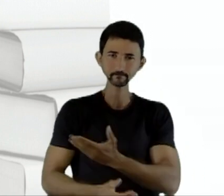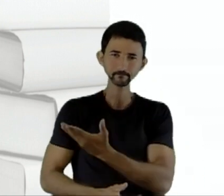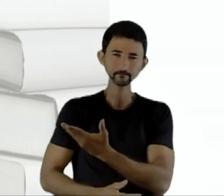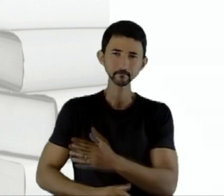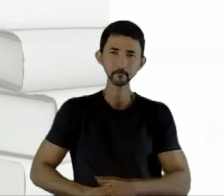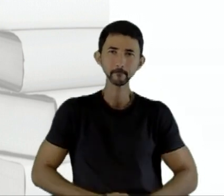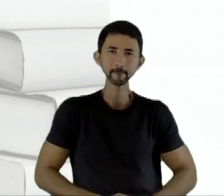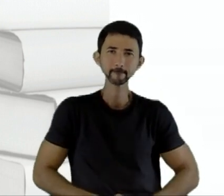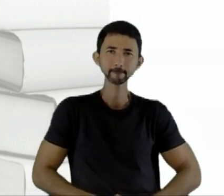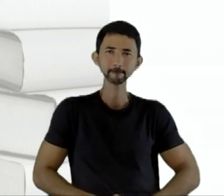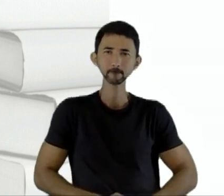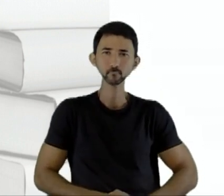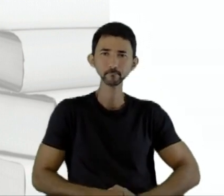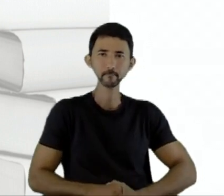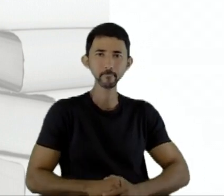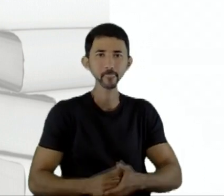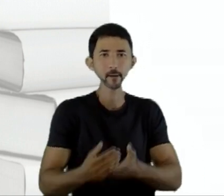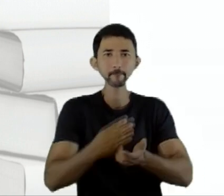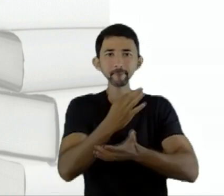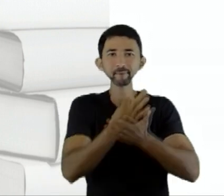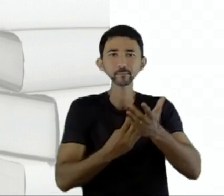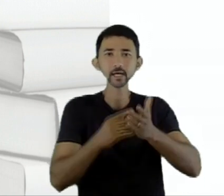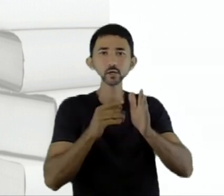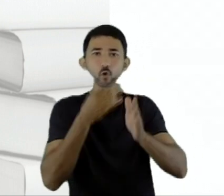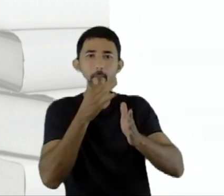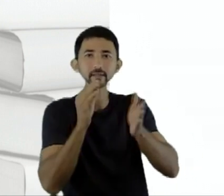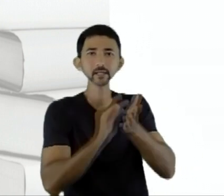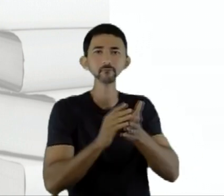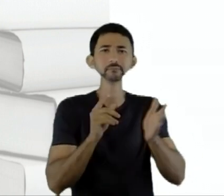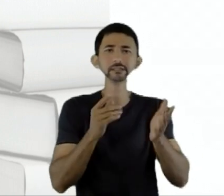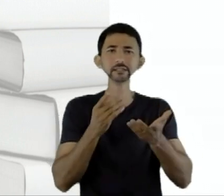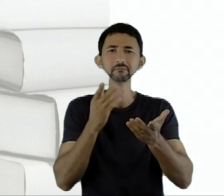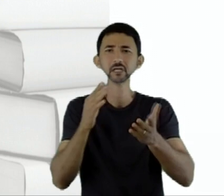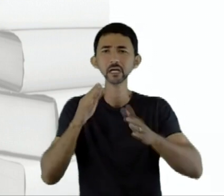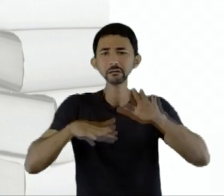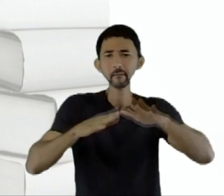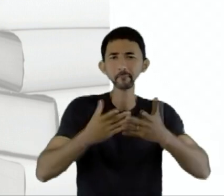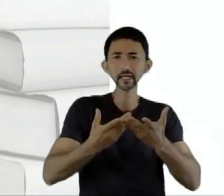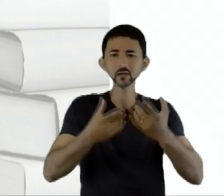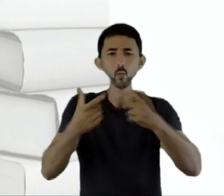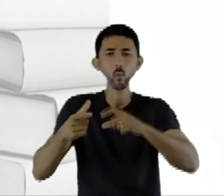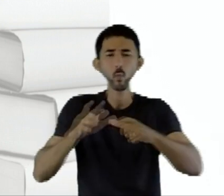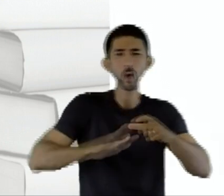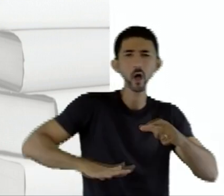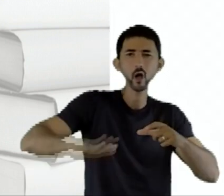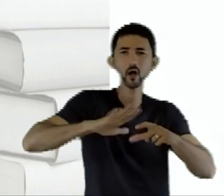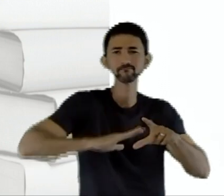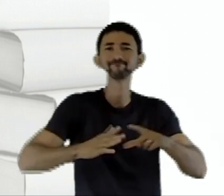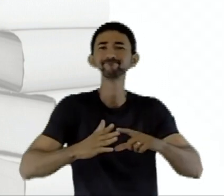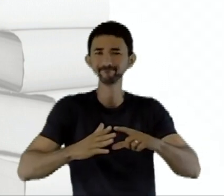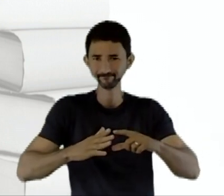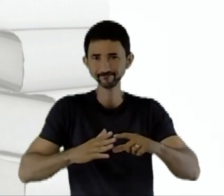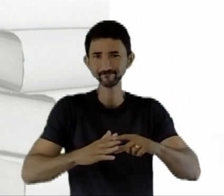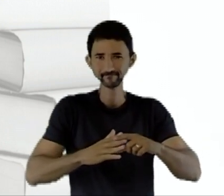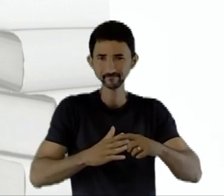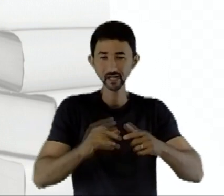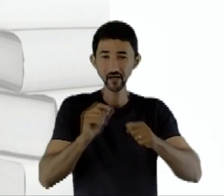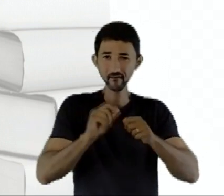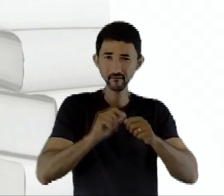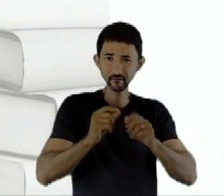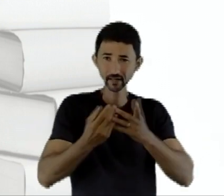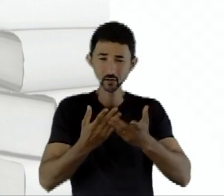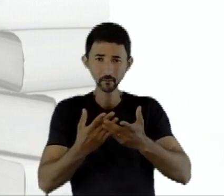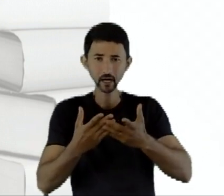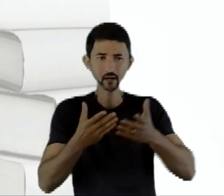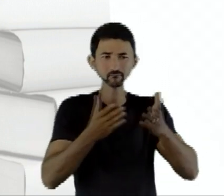Os textos opinativos, eles sempre vão aparecer em determinados lugares e eles vão ser feitos